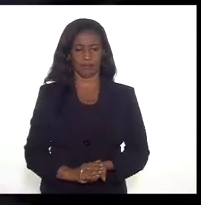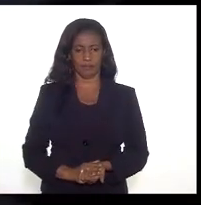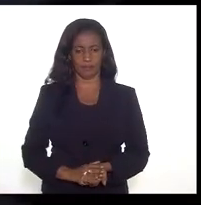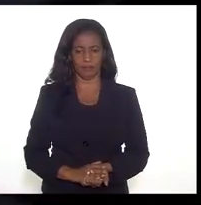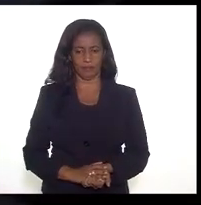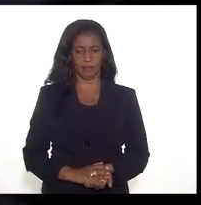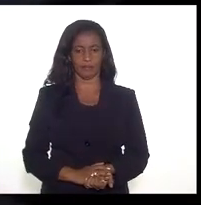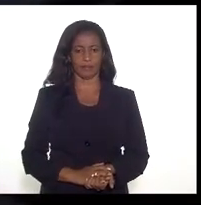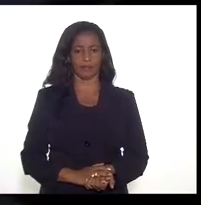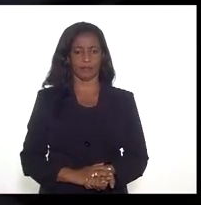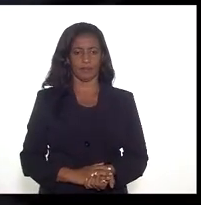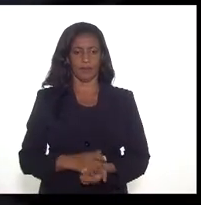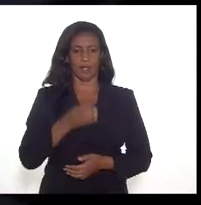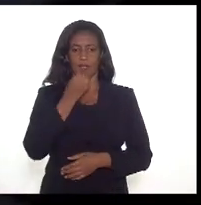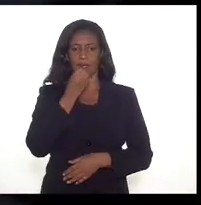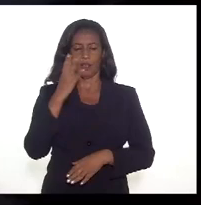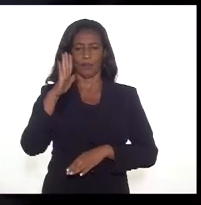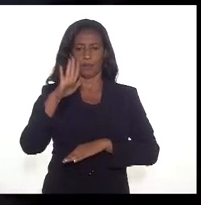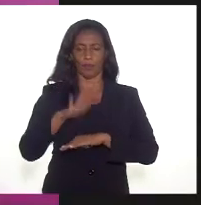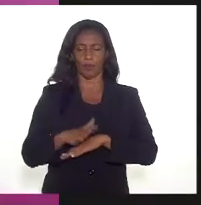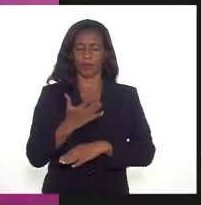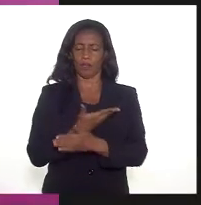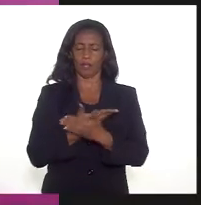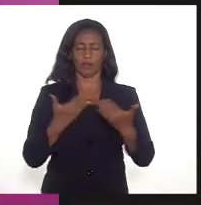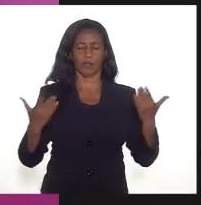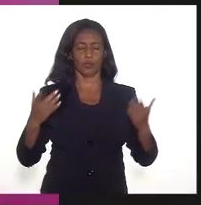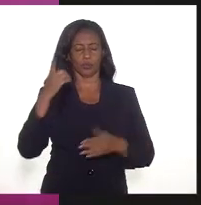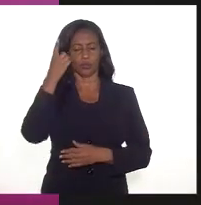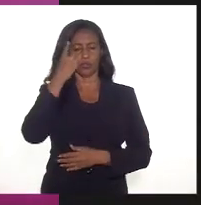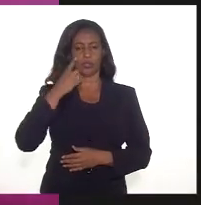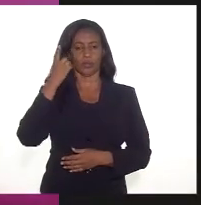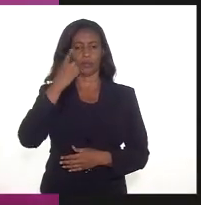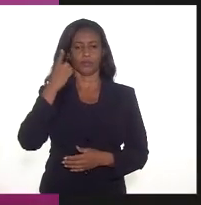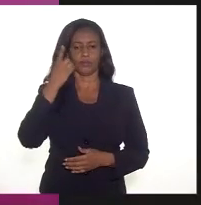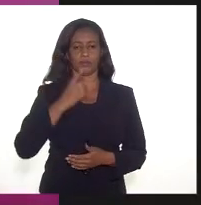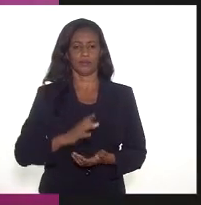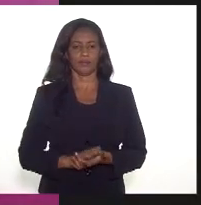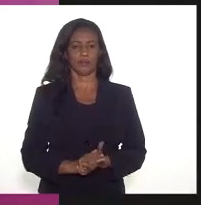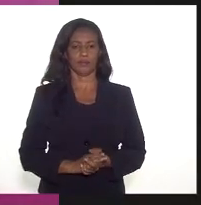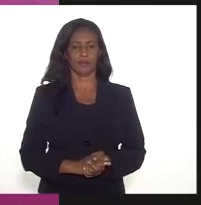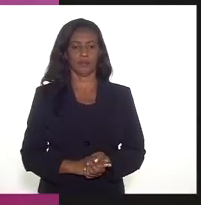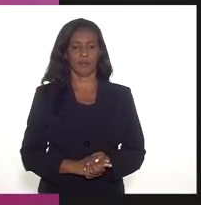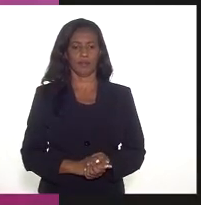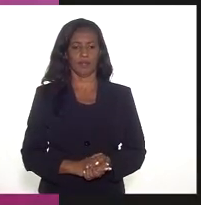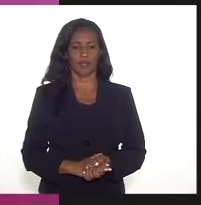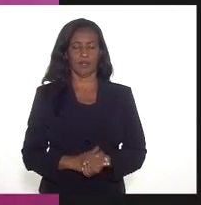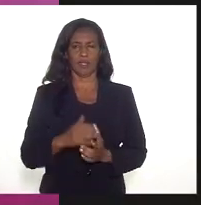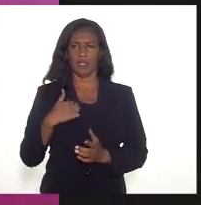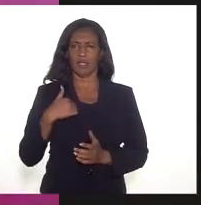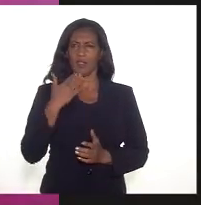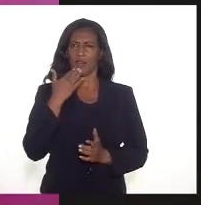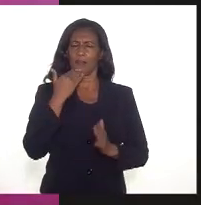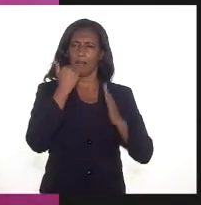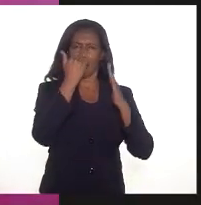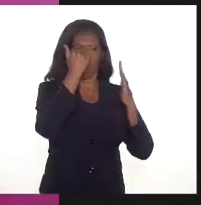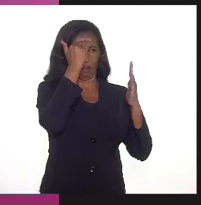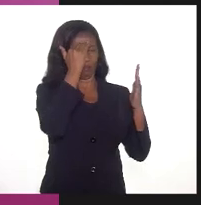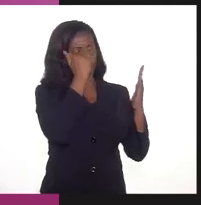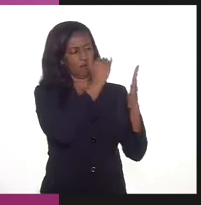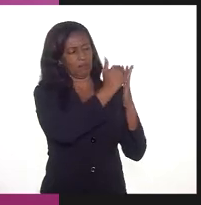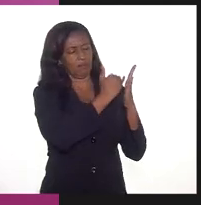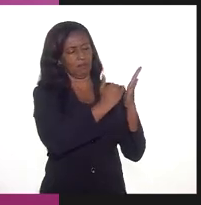Presidente, boa tarde a todos os deputados. Eu fiz um pela ordem, porque eu fiz